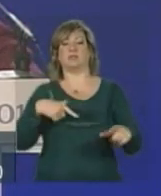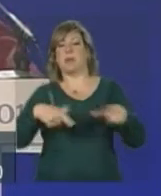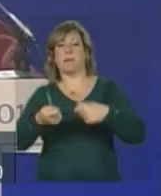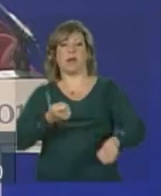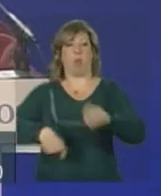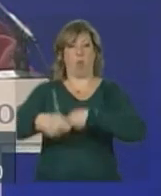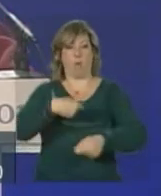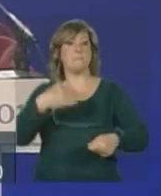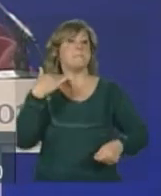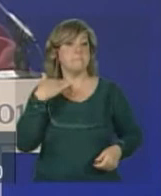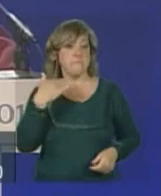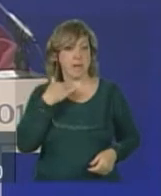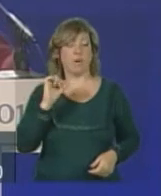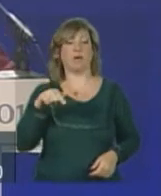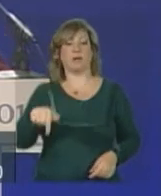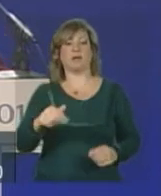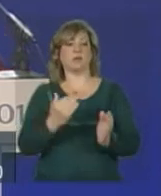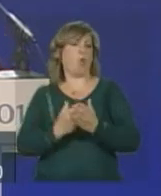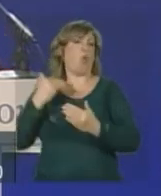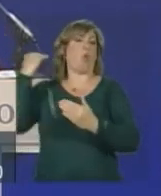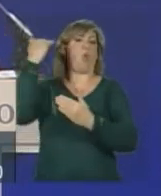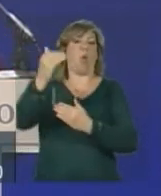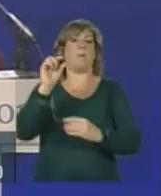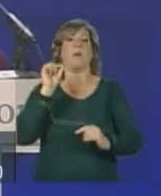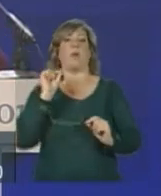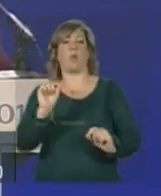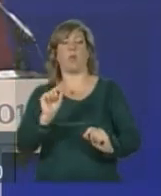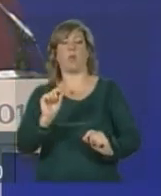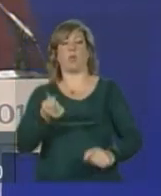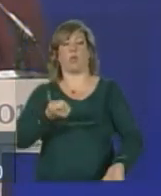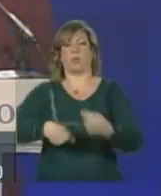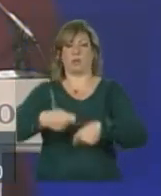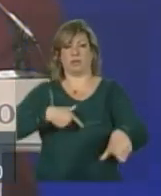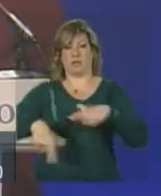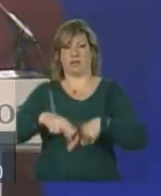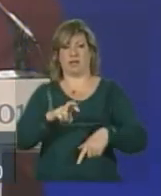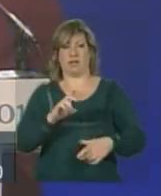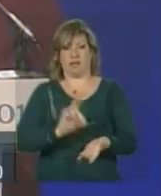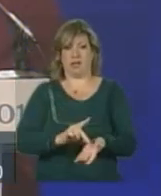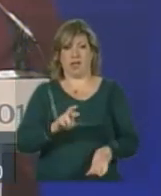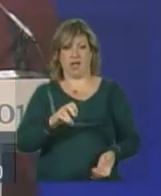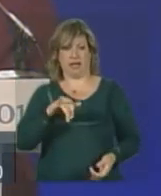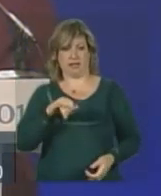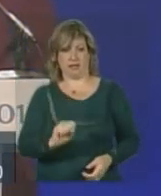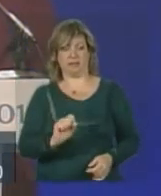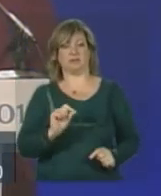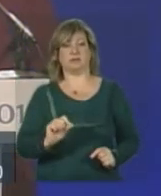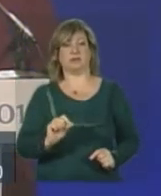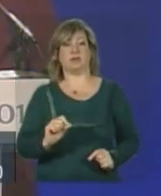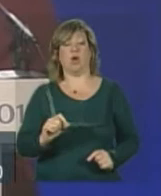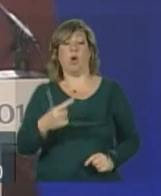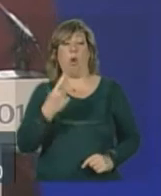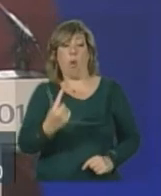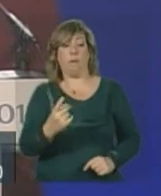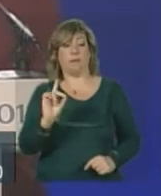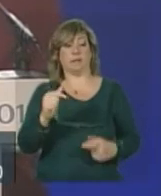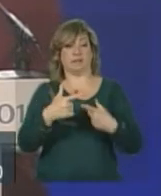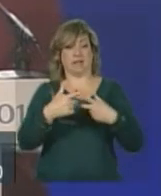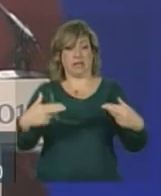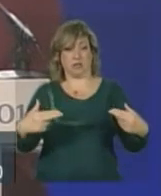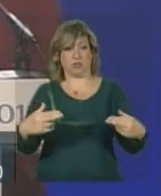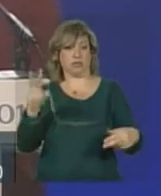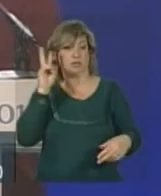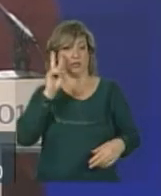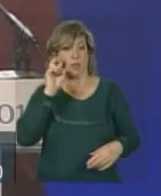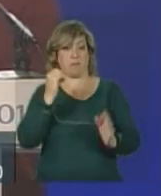hoje ultrapassam as operações reais. Daí porque uma das questões relativas ao aumento de